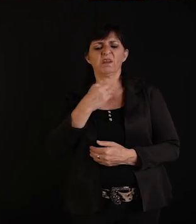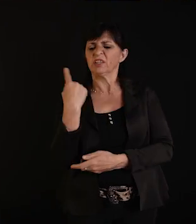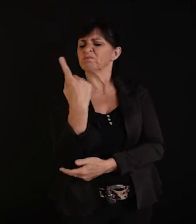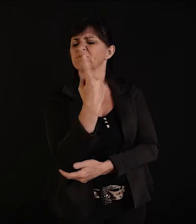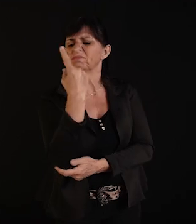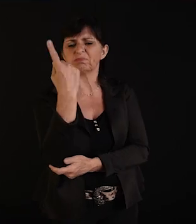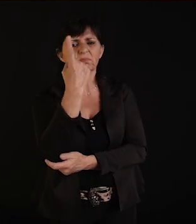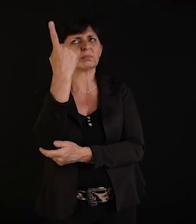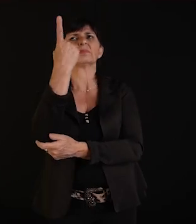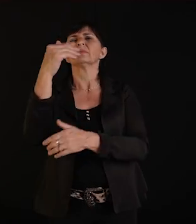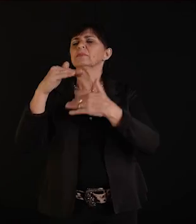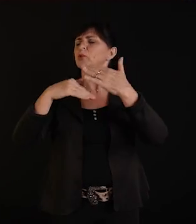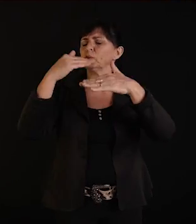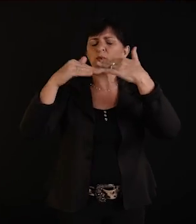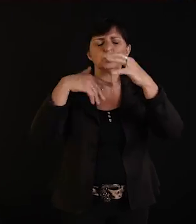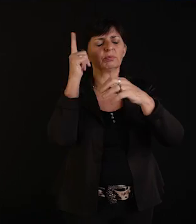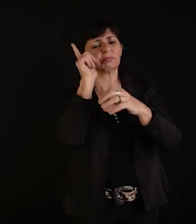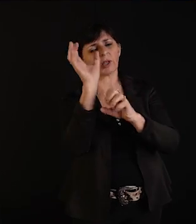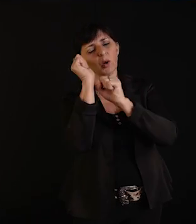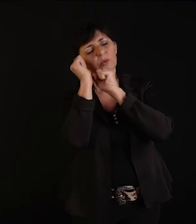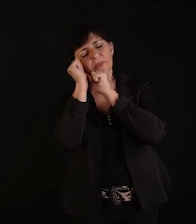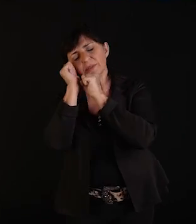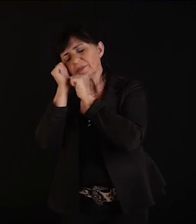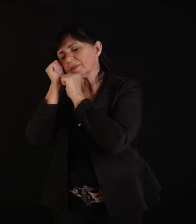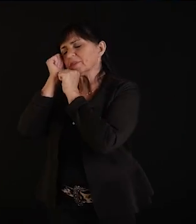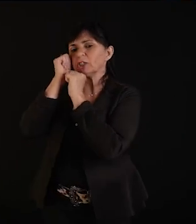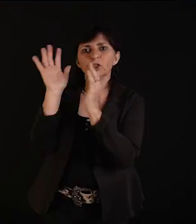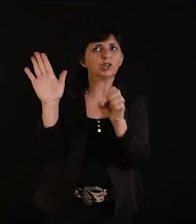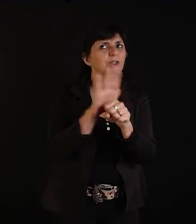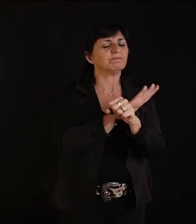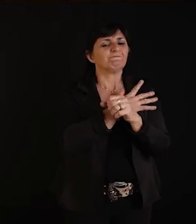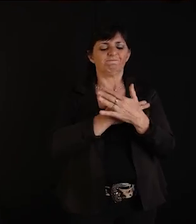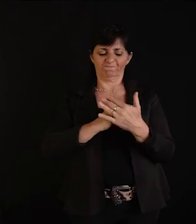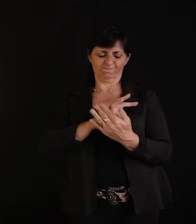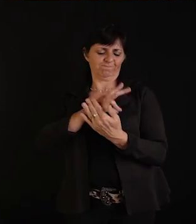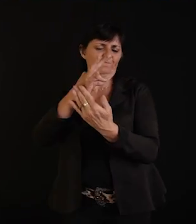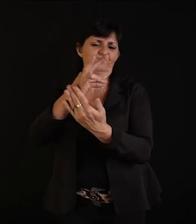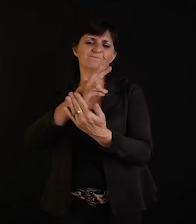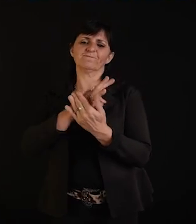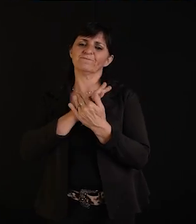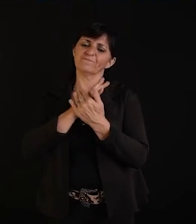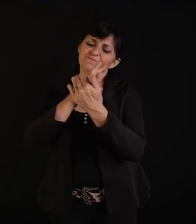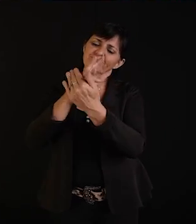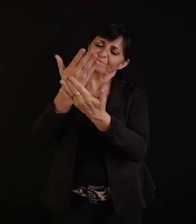Solidão, passando noites em claro, transbordando de paixão.